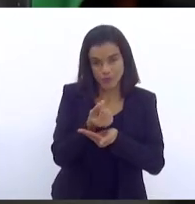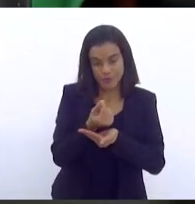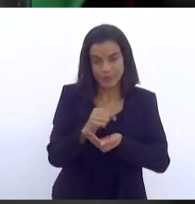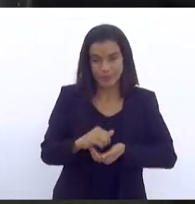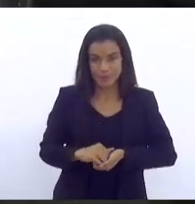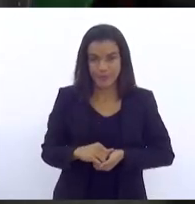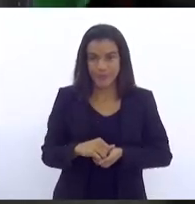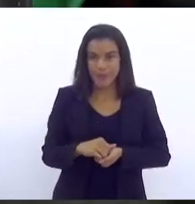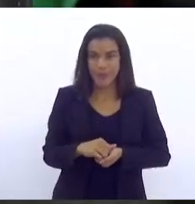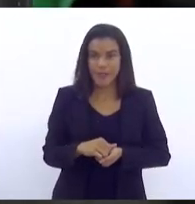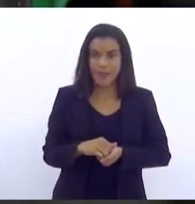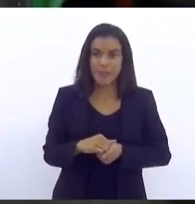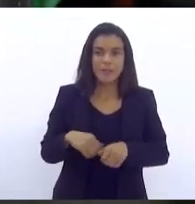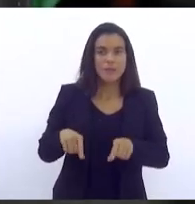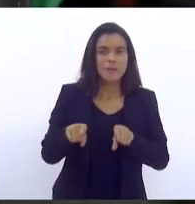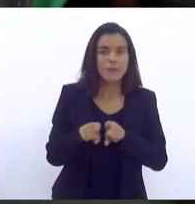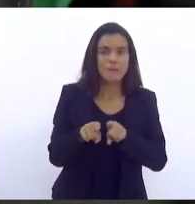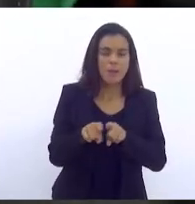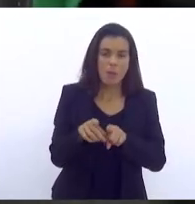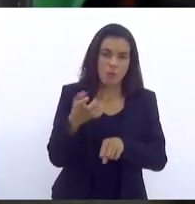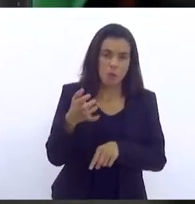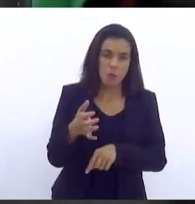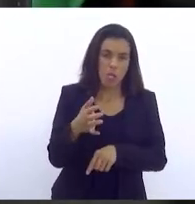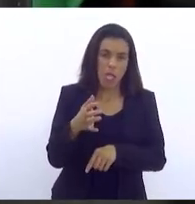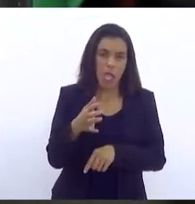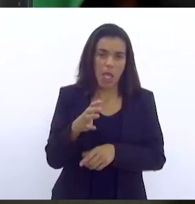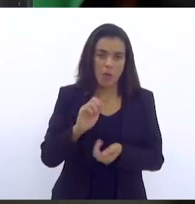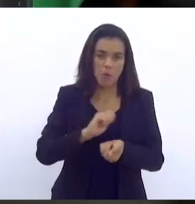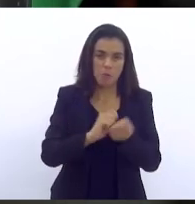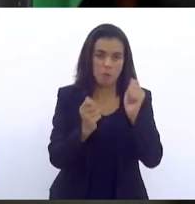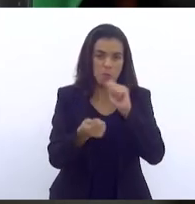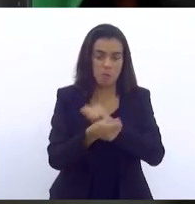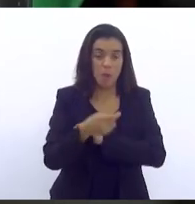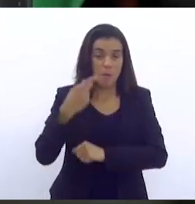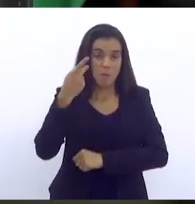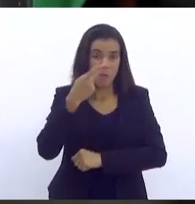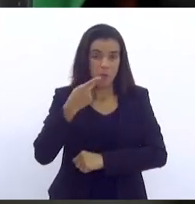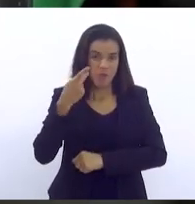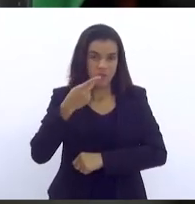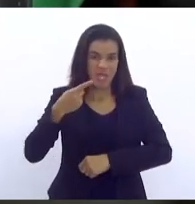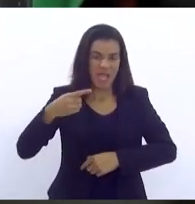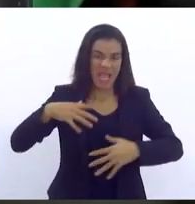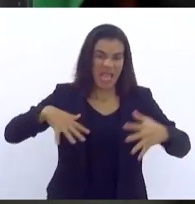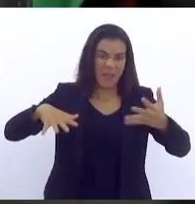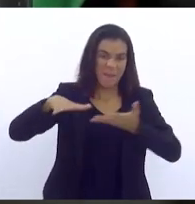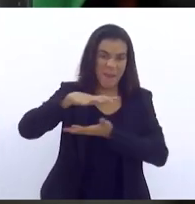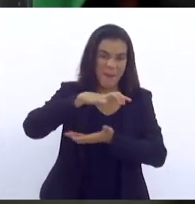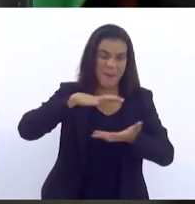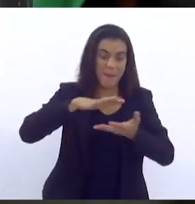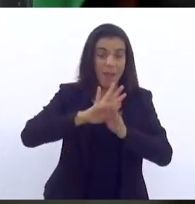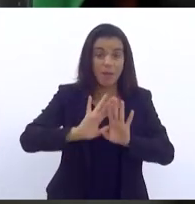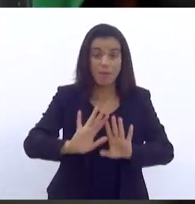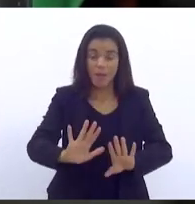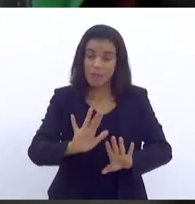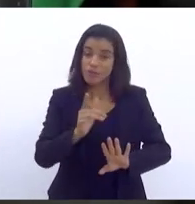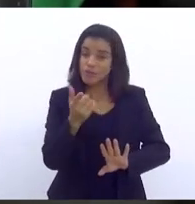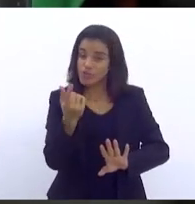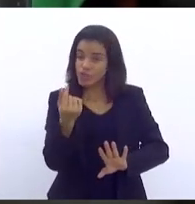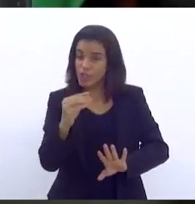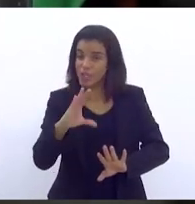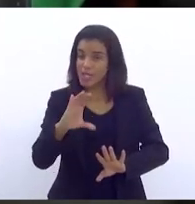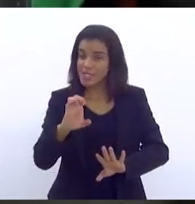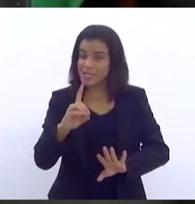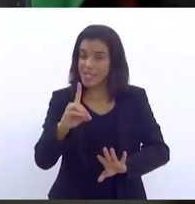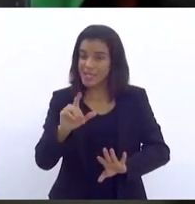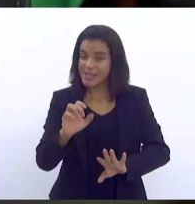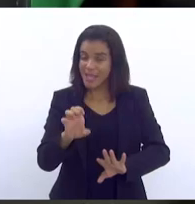Inclusive eu não quero aqui politizar a discussão mas que serviu muito do dinheiro da Sedai para